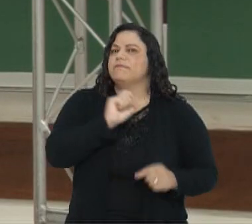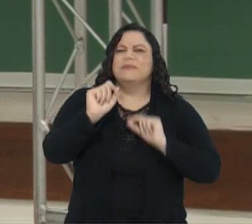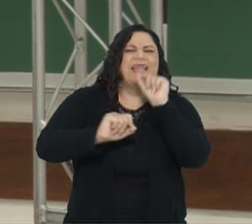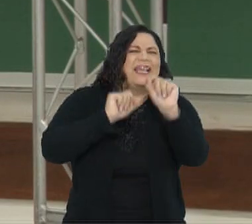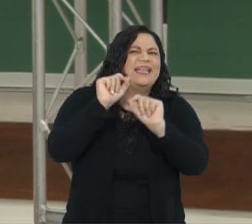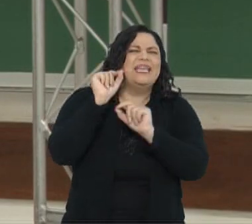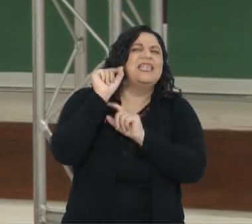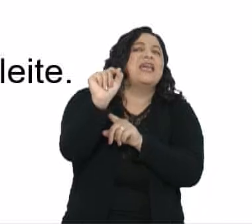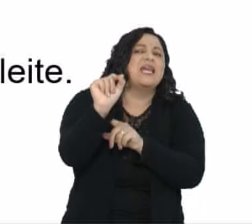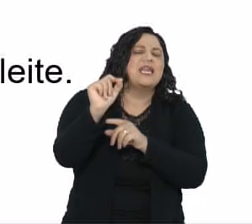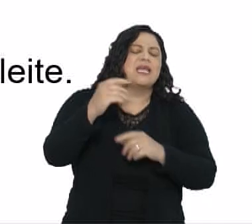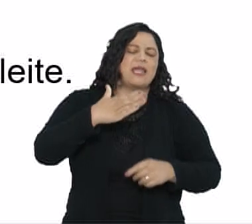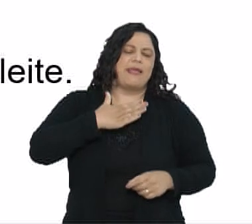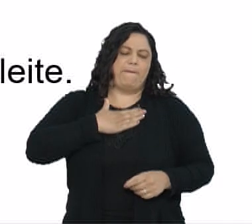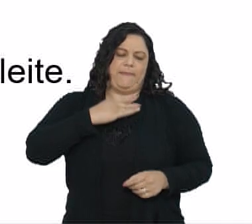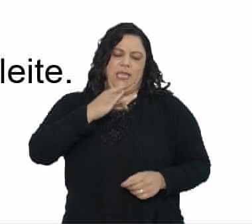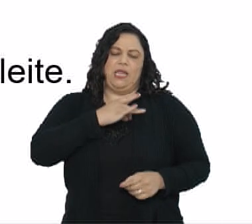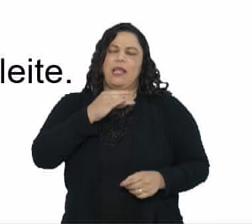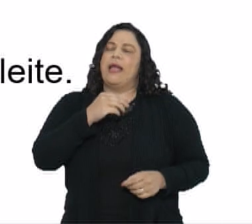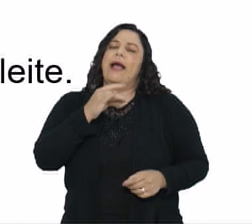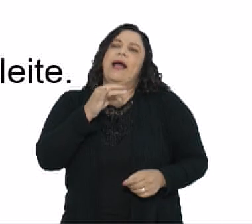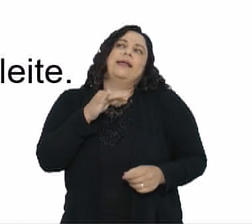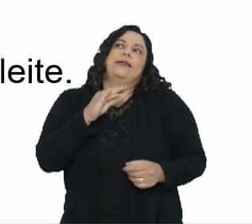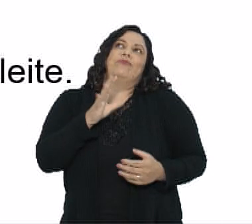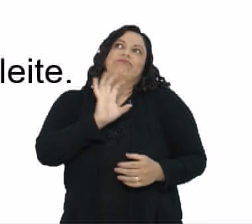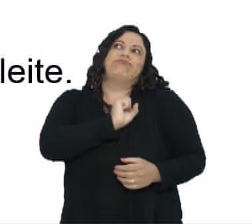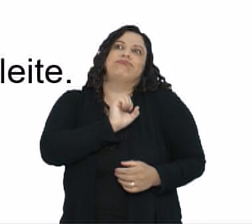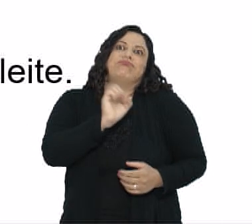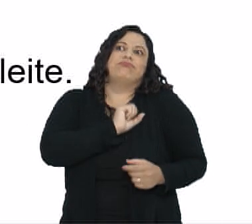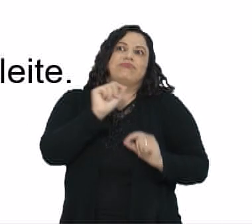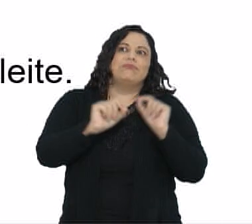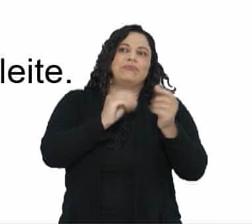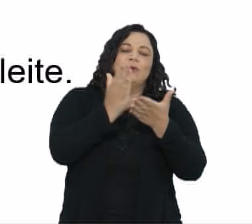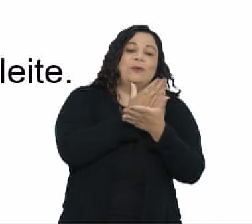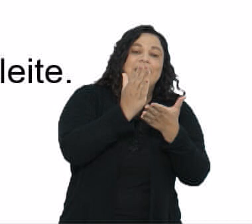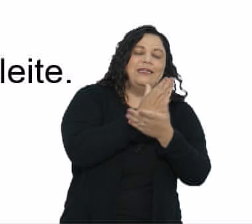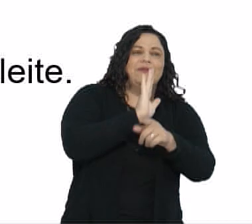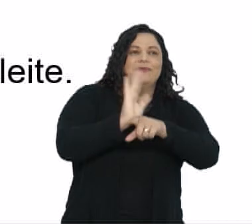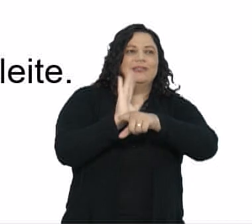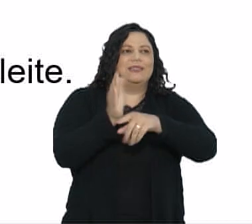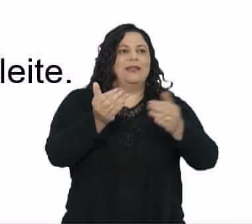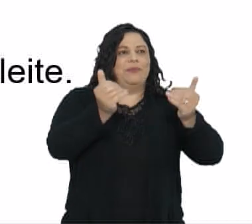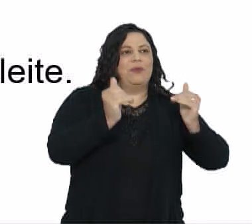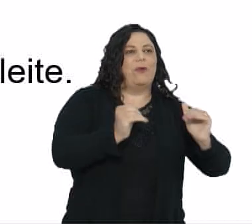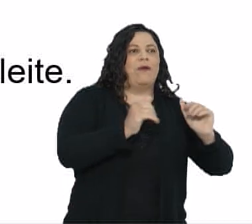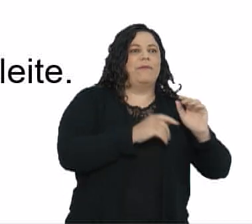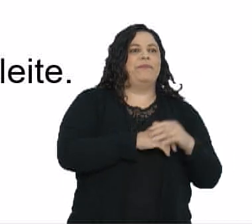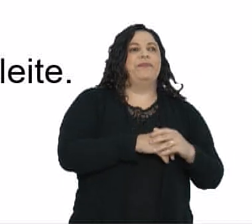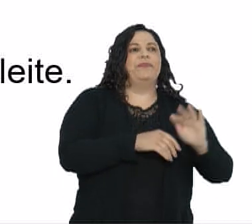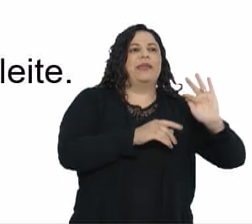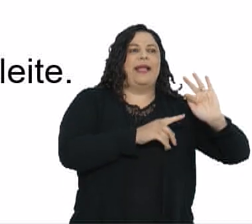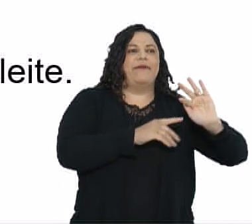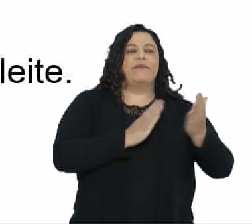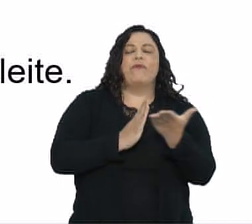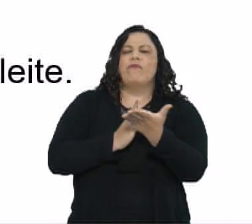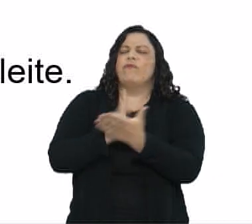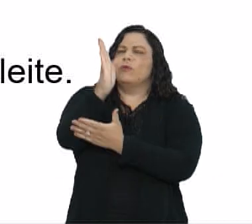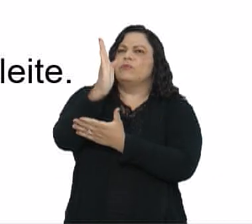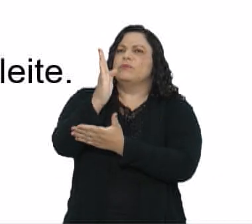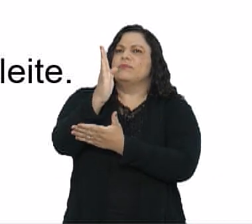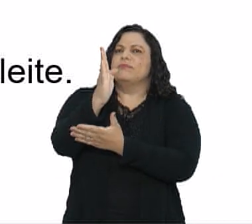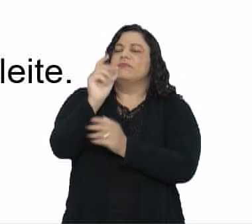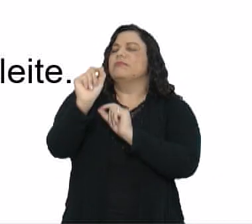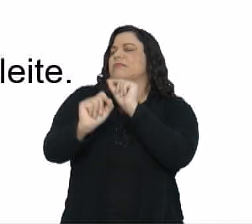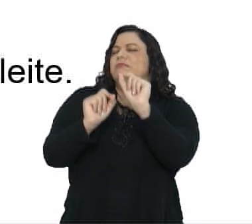aprovados Miguel, Ana e Lucas. Olha, veja que foi deslocado de novo, né? Então lá, quem que foi aprovado? No